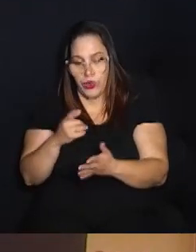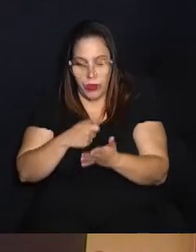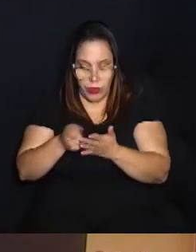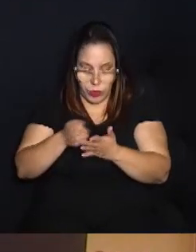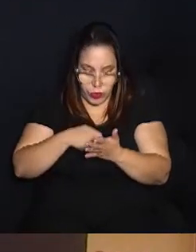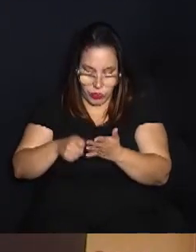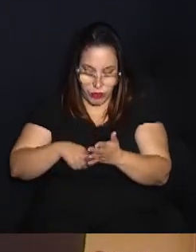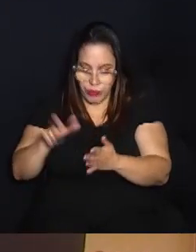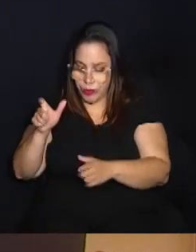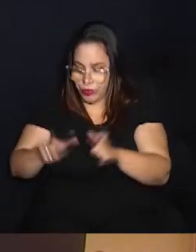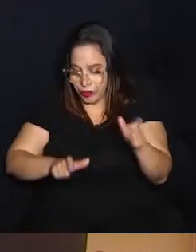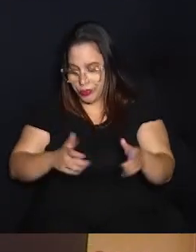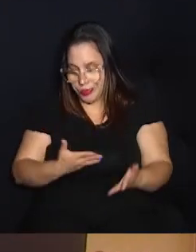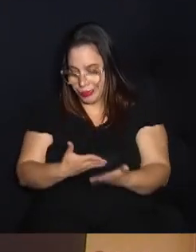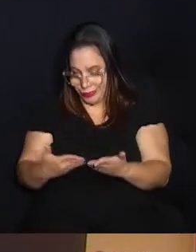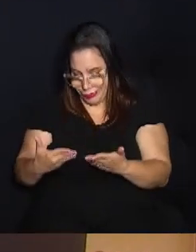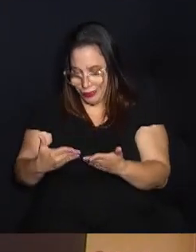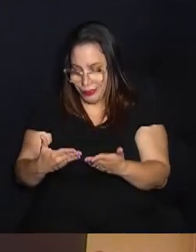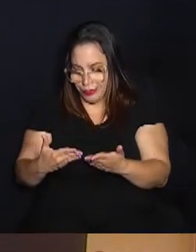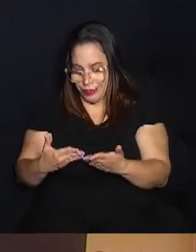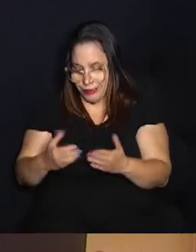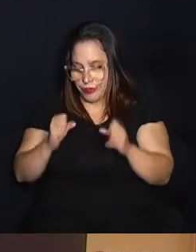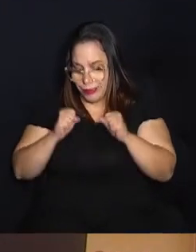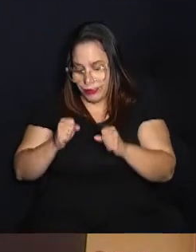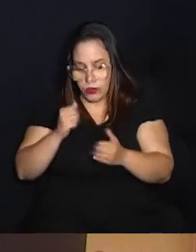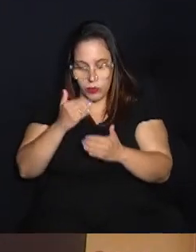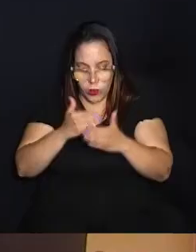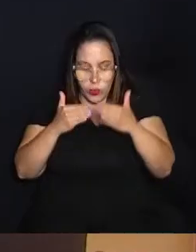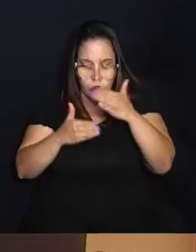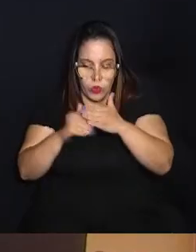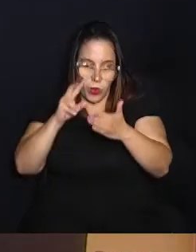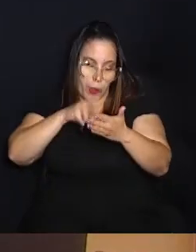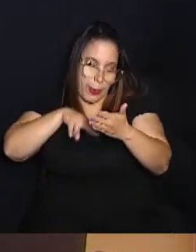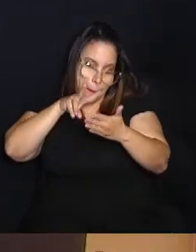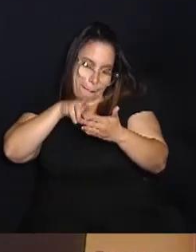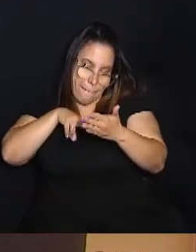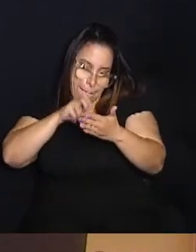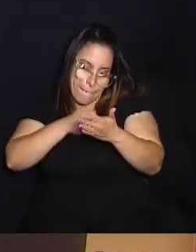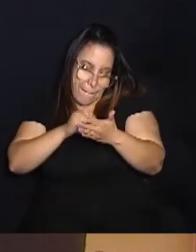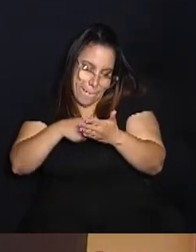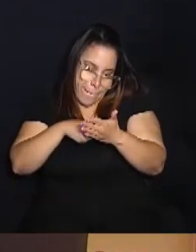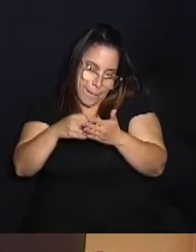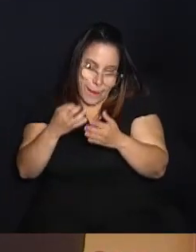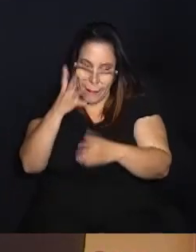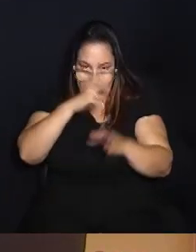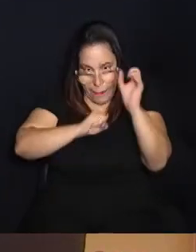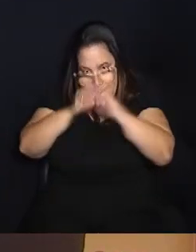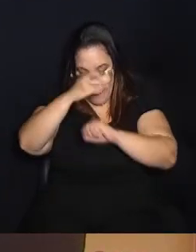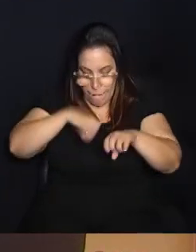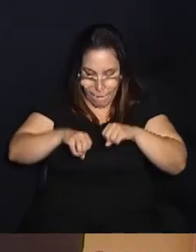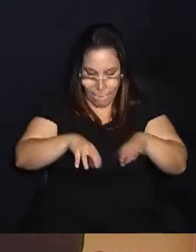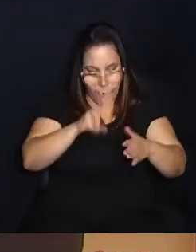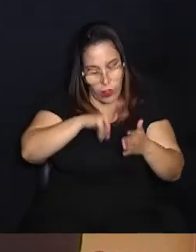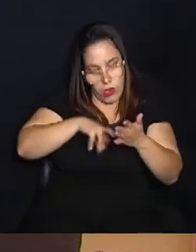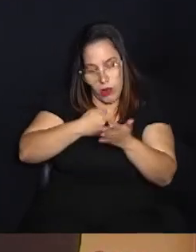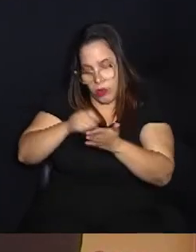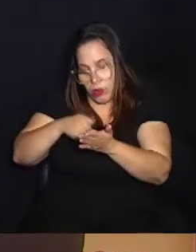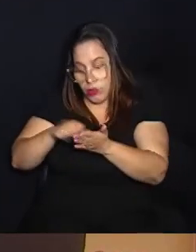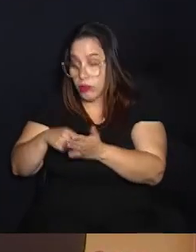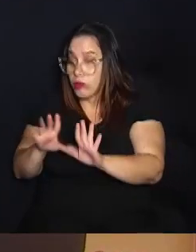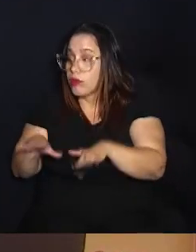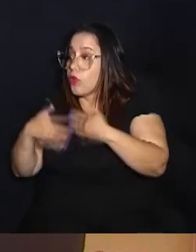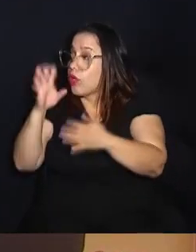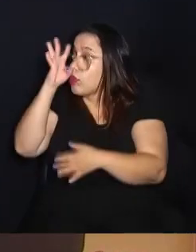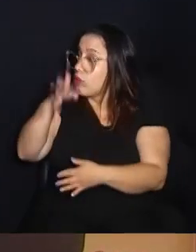universo vocabulário dos sujeitos. E, a partir de então, eles vão construindo os processos de ensinar e aprender de leitura e de